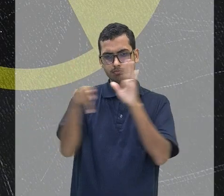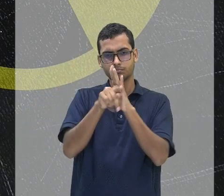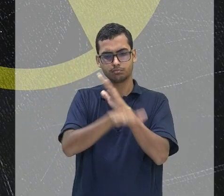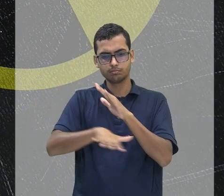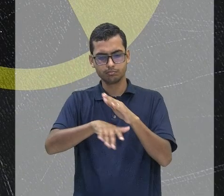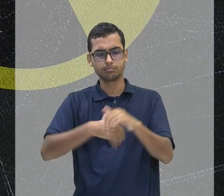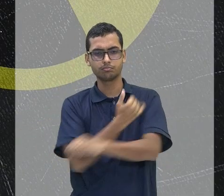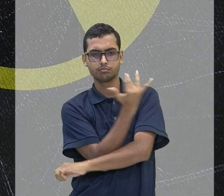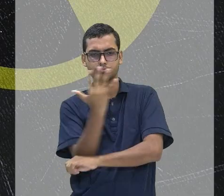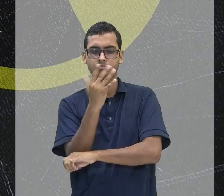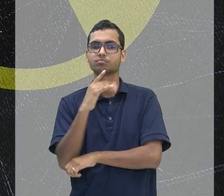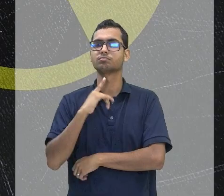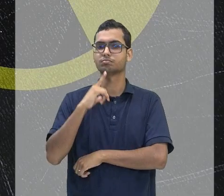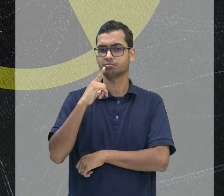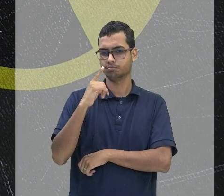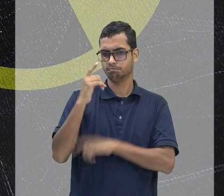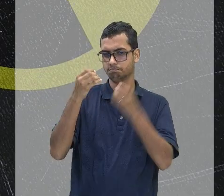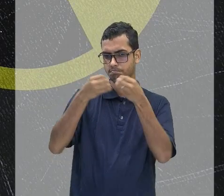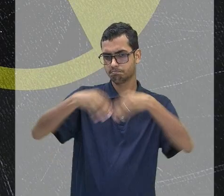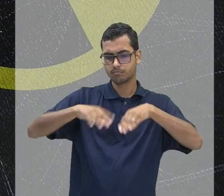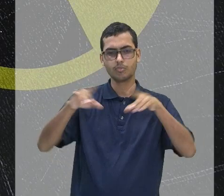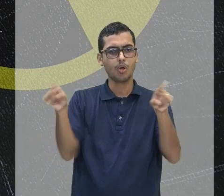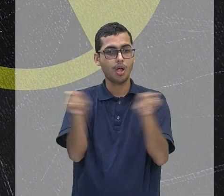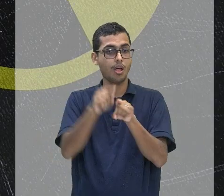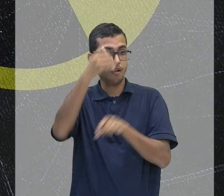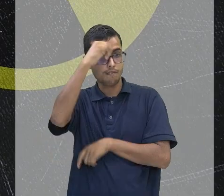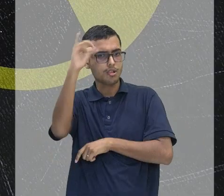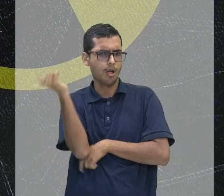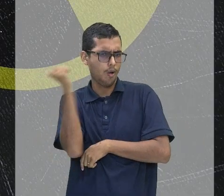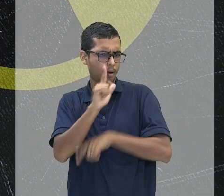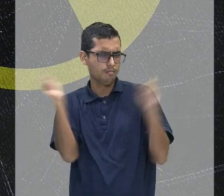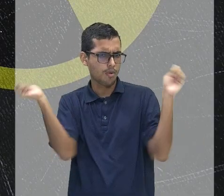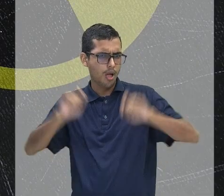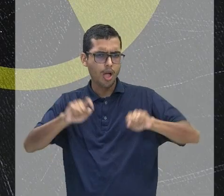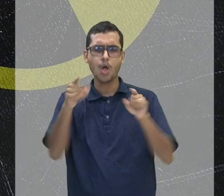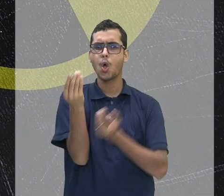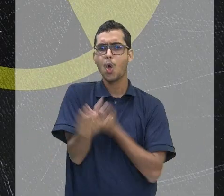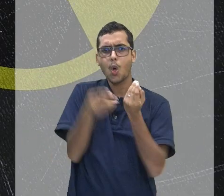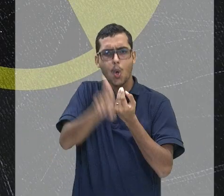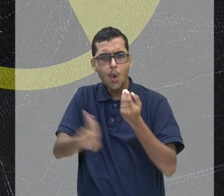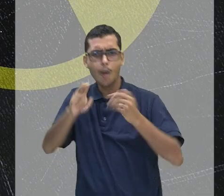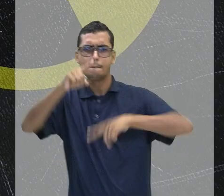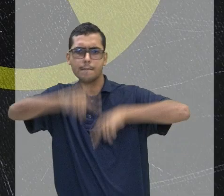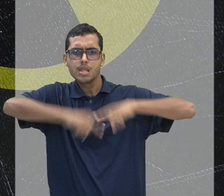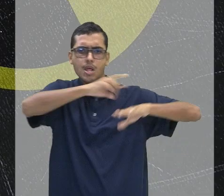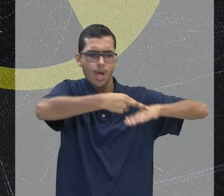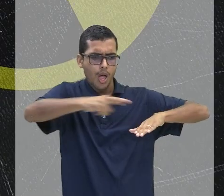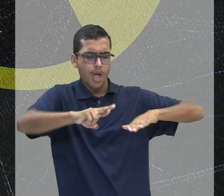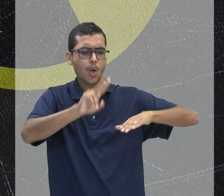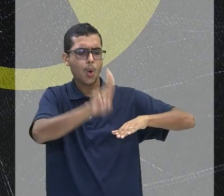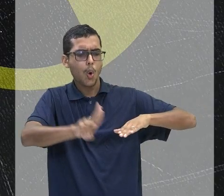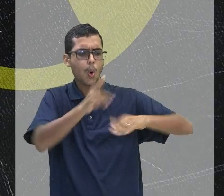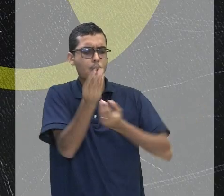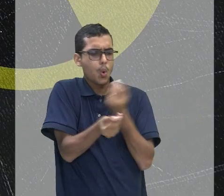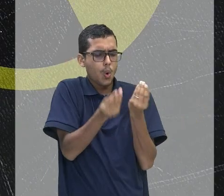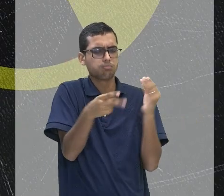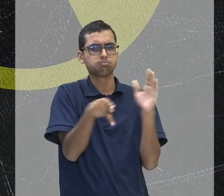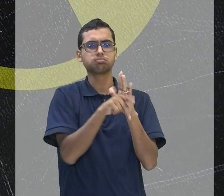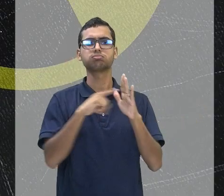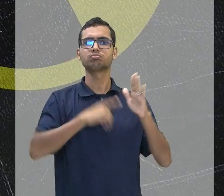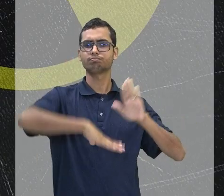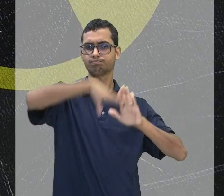segurança, que estabelecem procedimentos claros sobre como manusear materiais radioativos. Também é